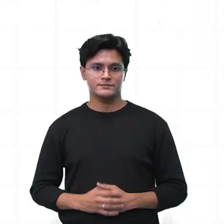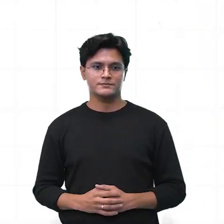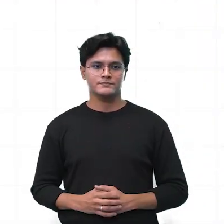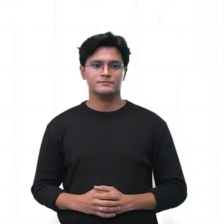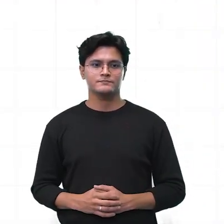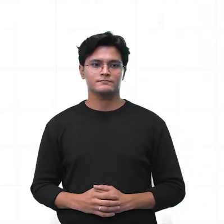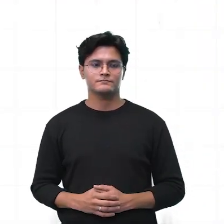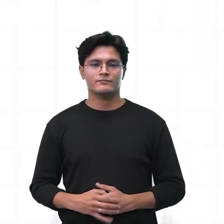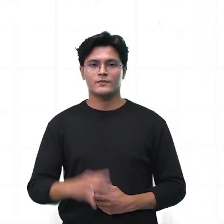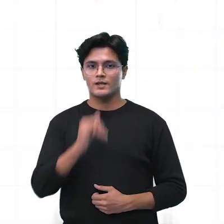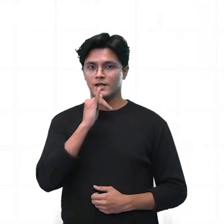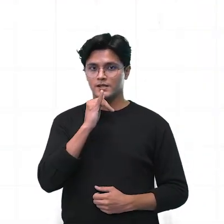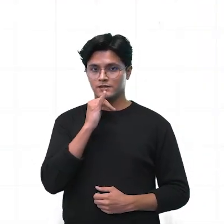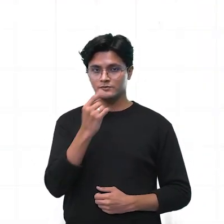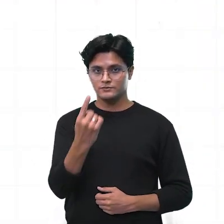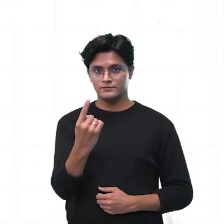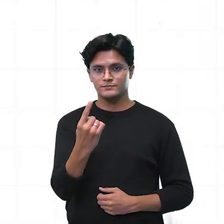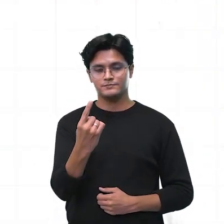Olha esse exemplo 1.